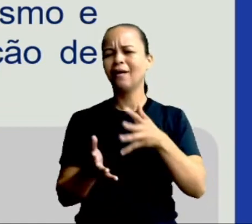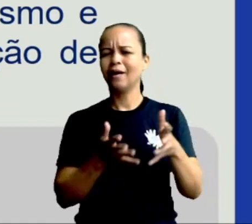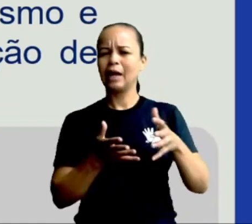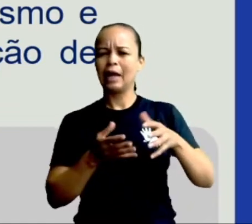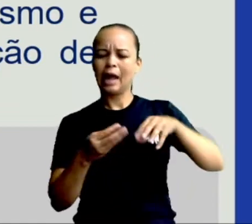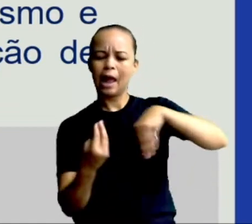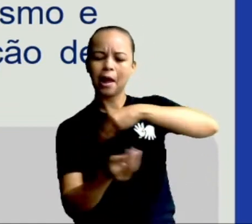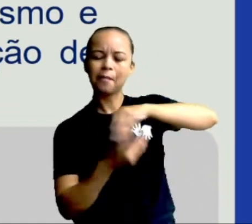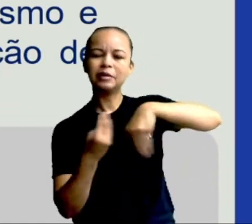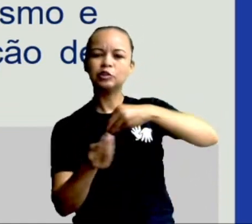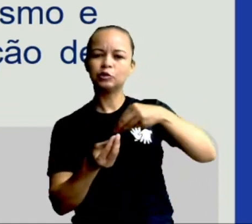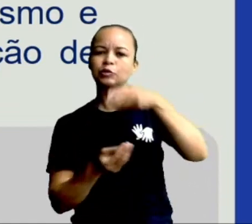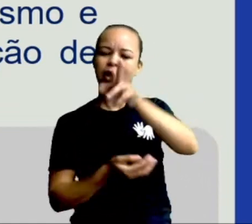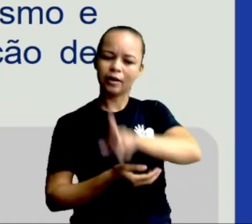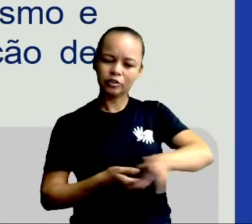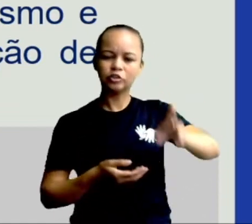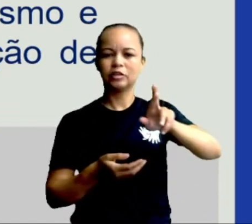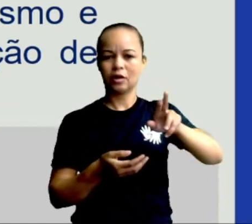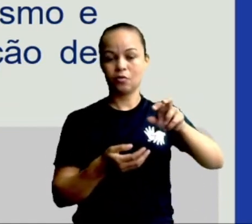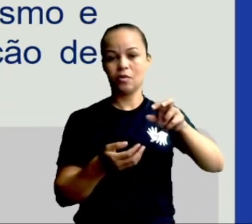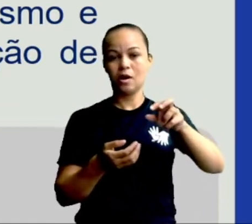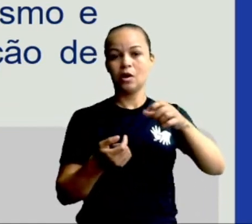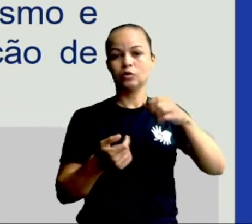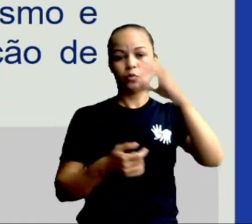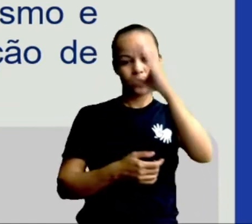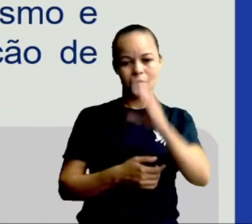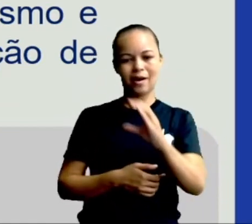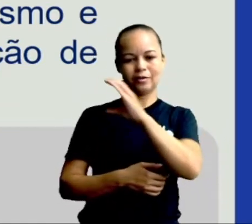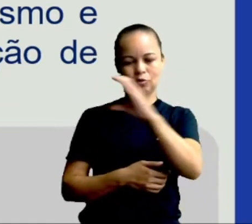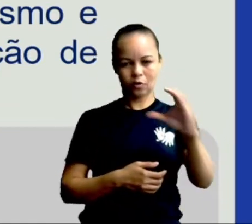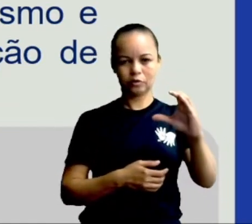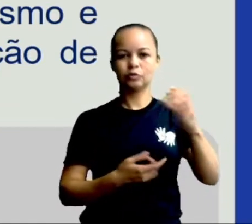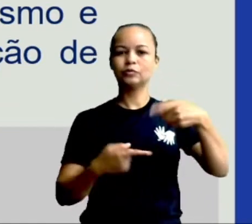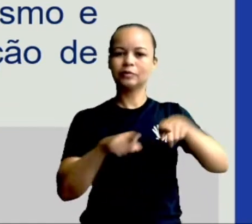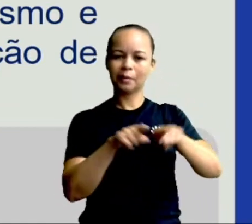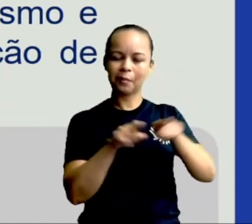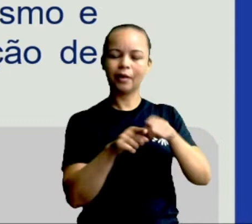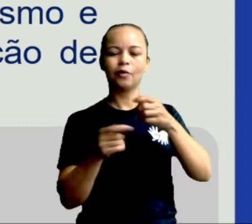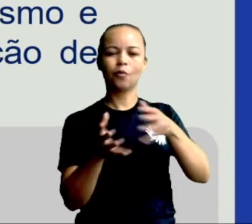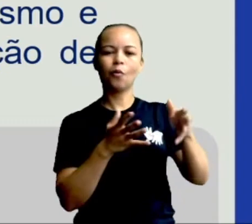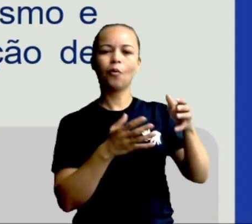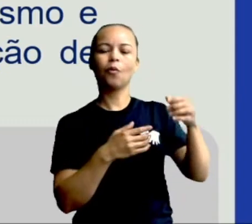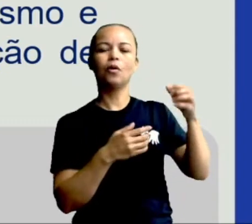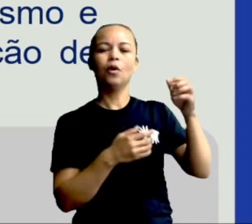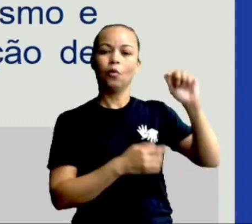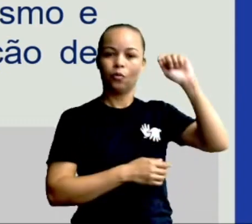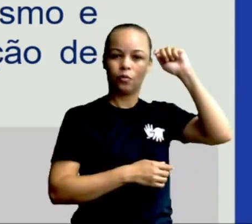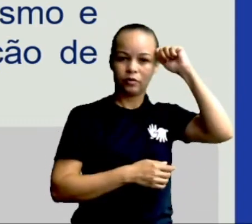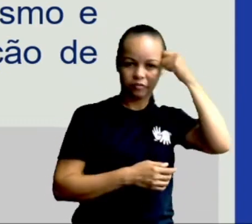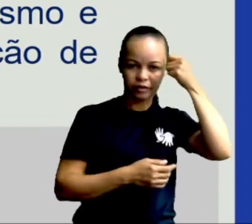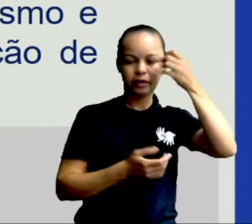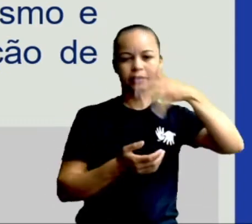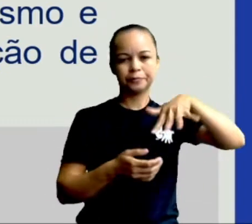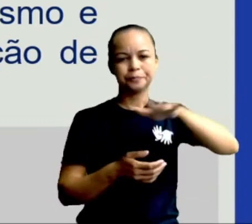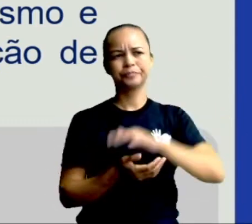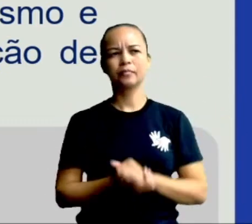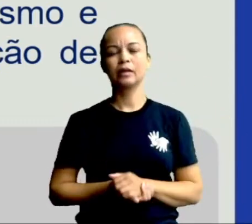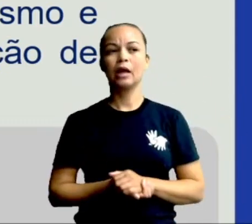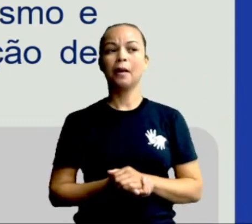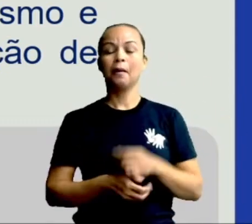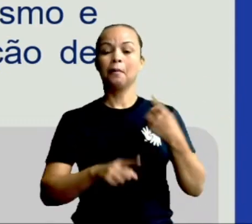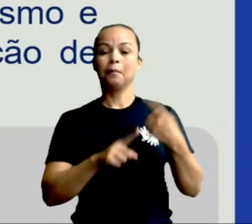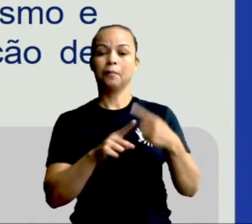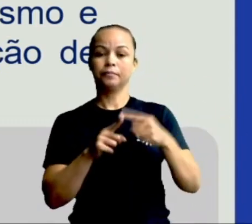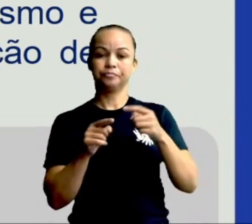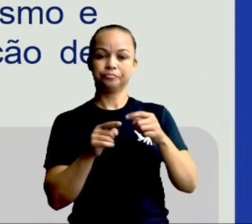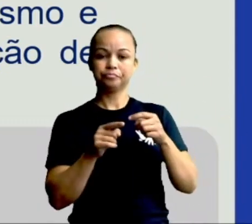das religiões de matrizes africanas com o catolicismo. Porque na época que eles foram trazidos para cá, eles